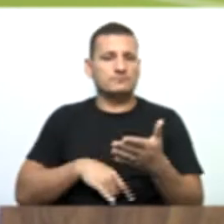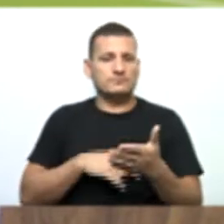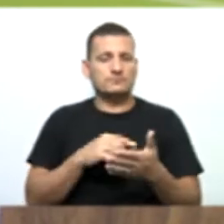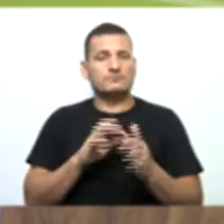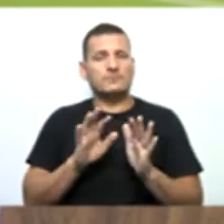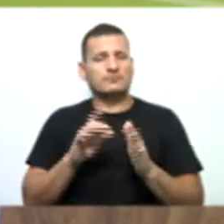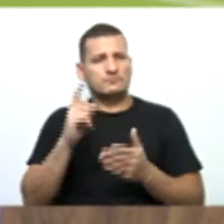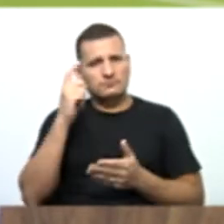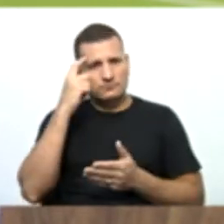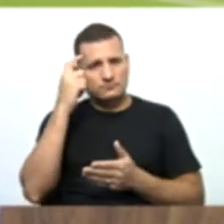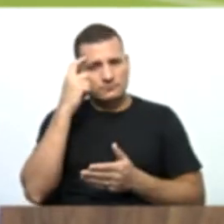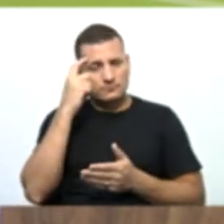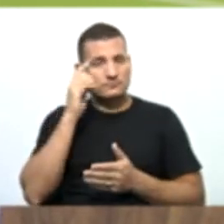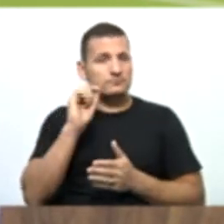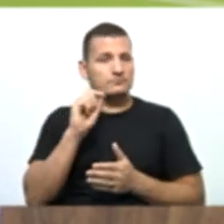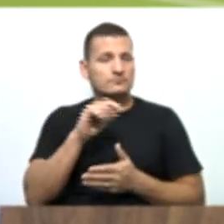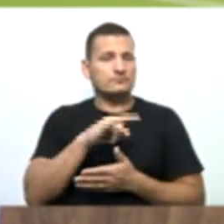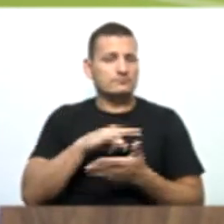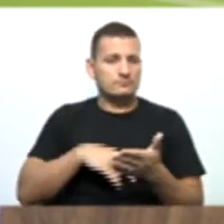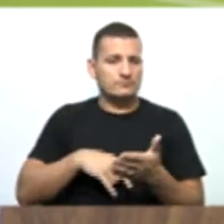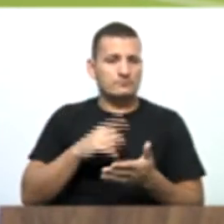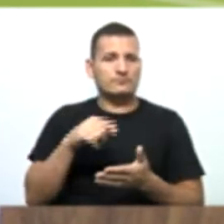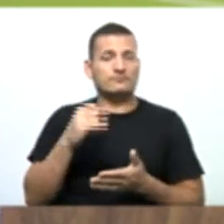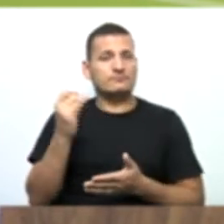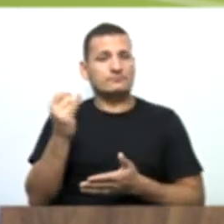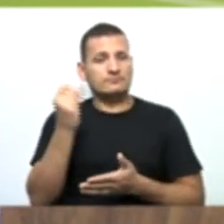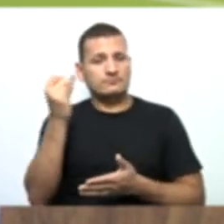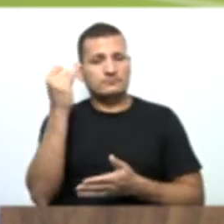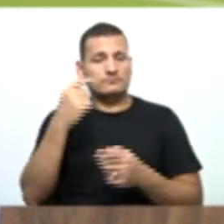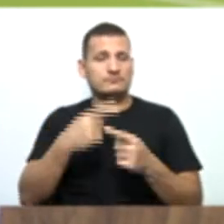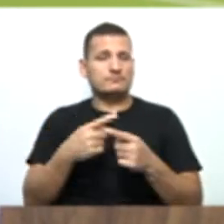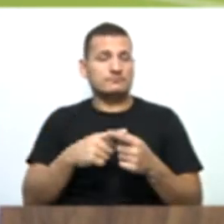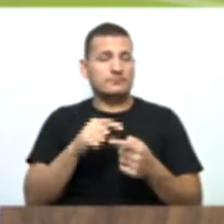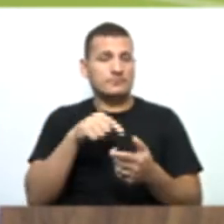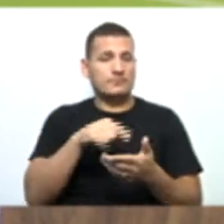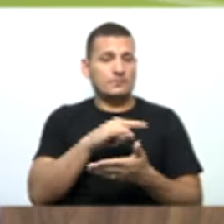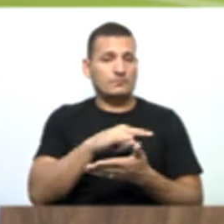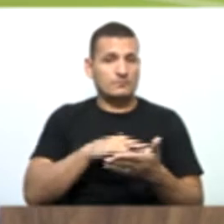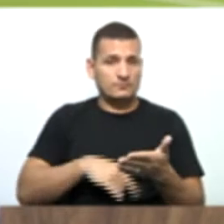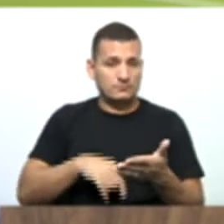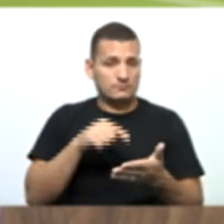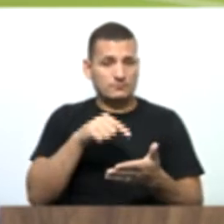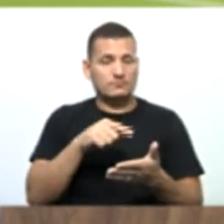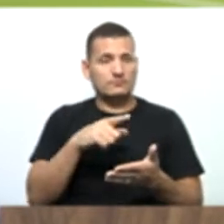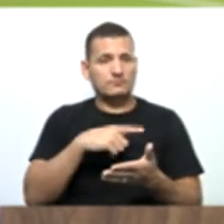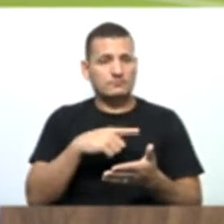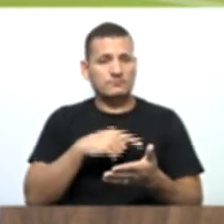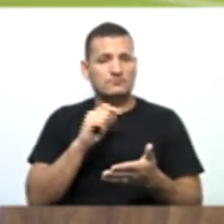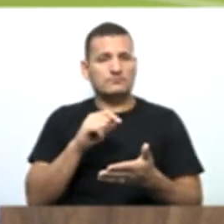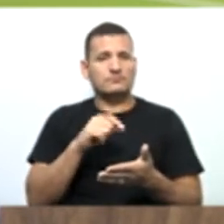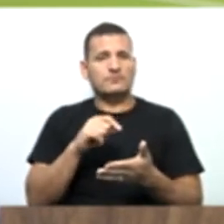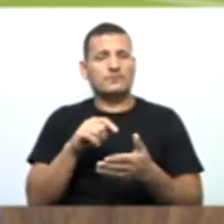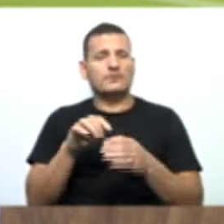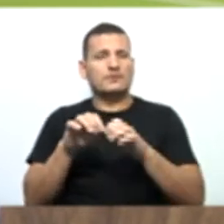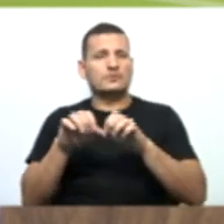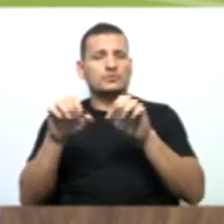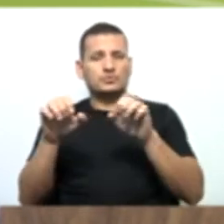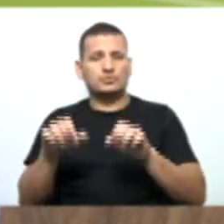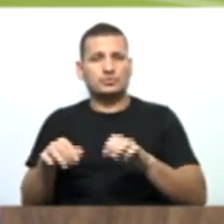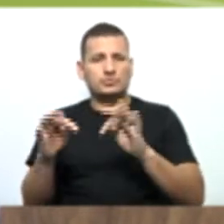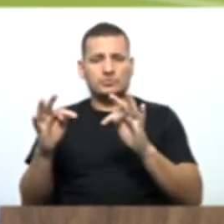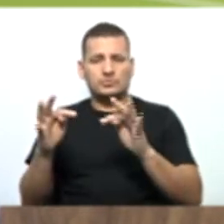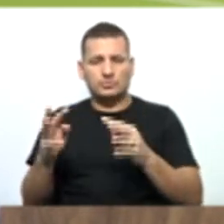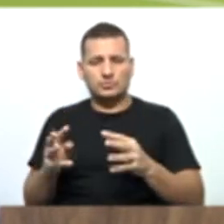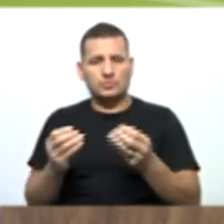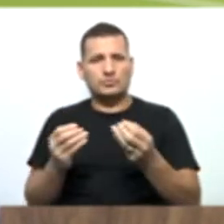a documentação é muito importante, porque é ela que vai trazer, na verdade, toda a espinha dorsal, como você vai